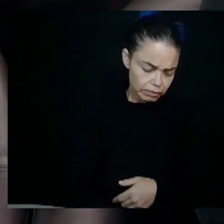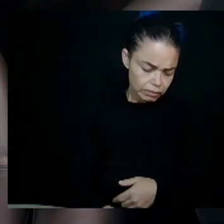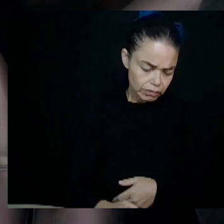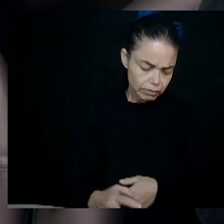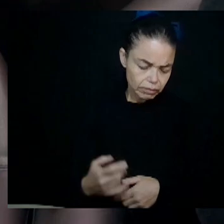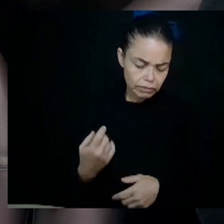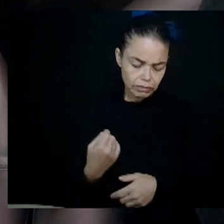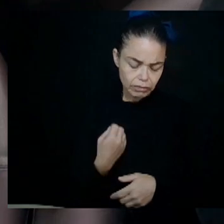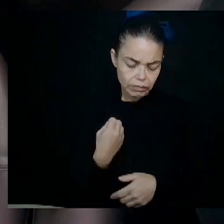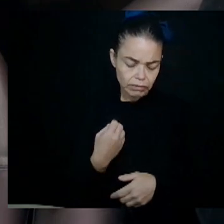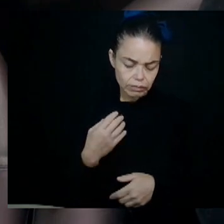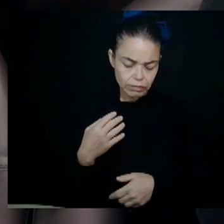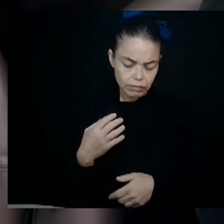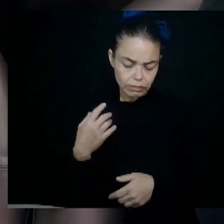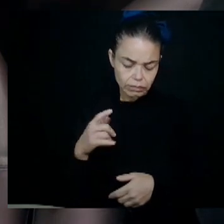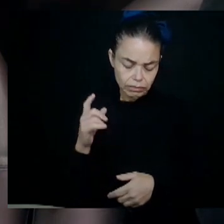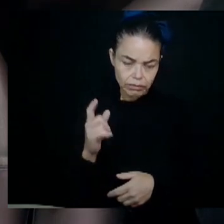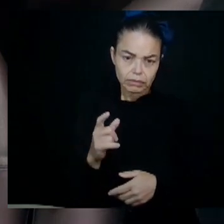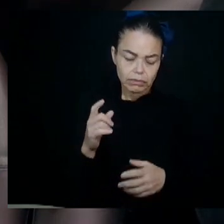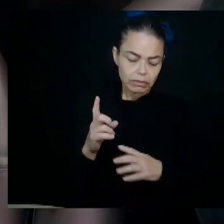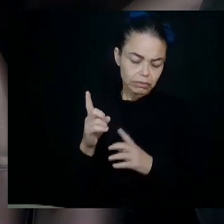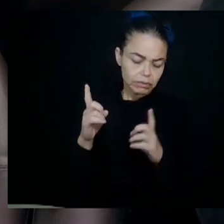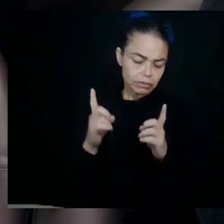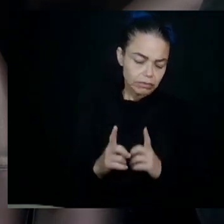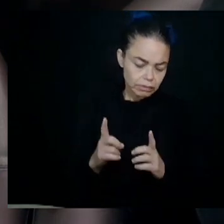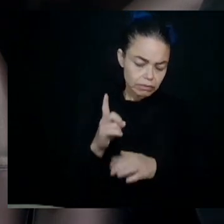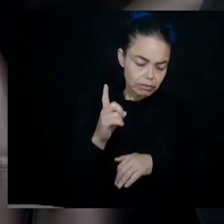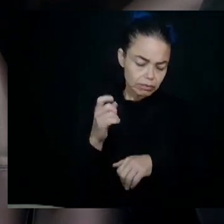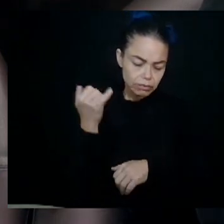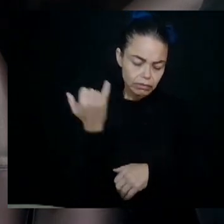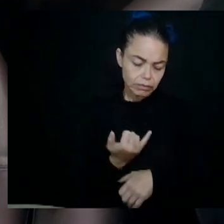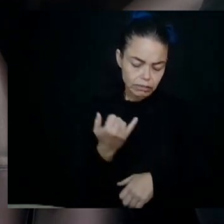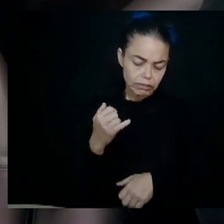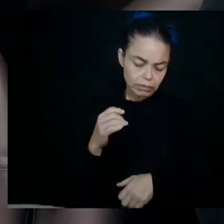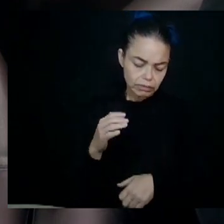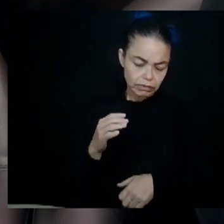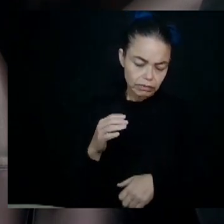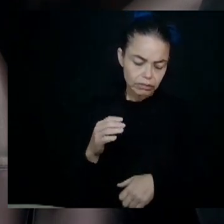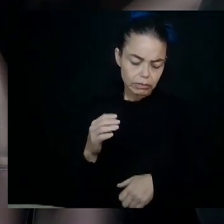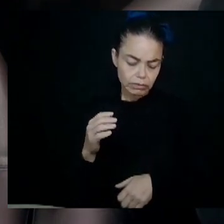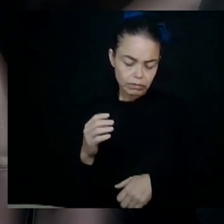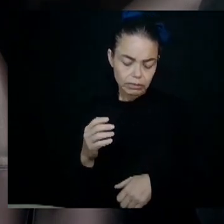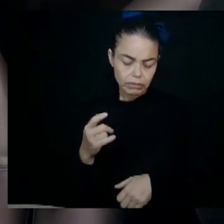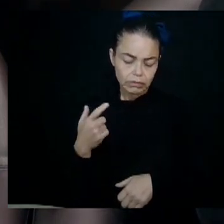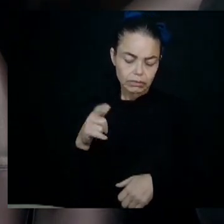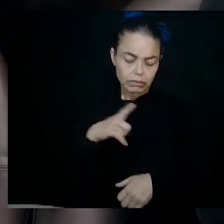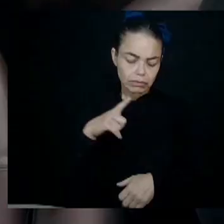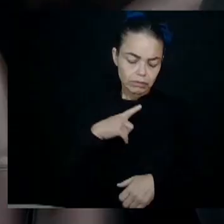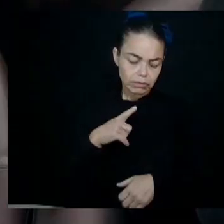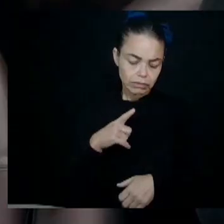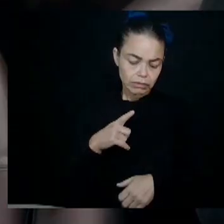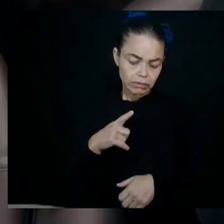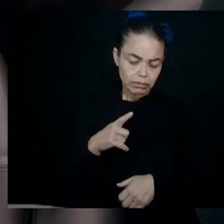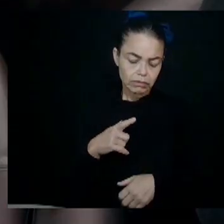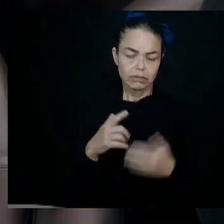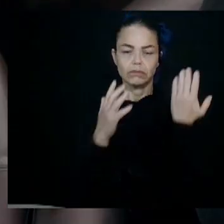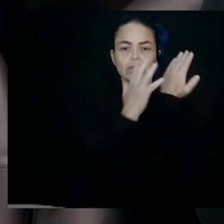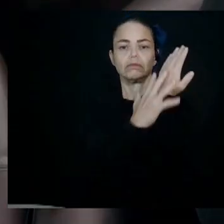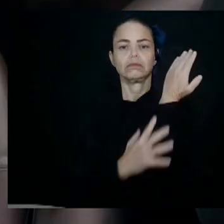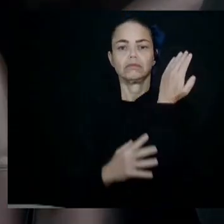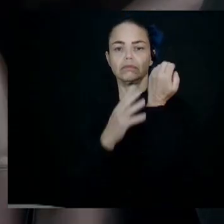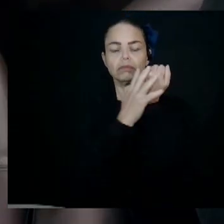dieta vegetariana com equilíbrio, né, e saúde, você vai sim ter acesso a essas fibras solúveis, insolúveis em muito